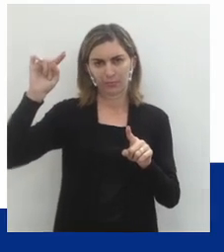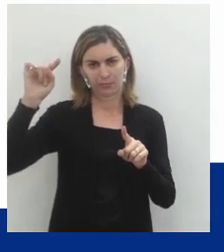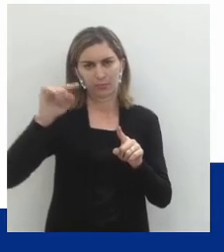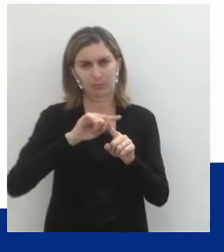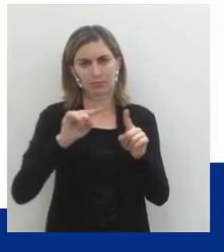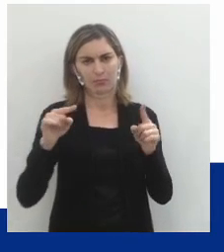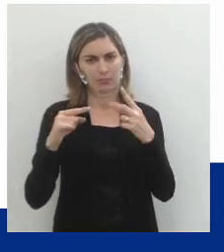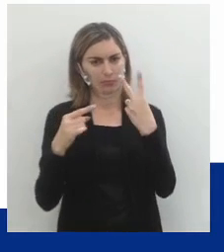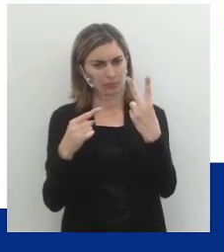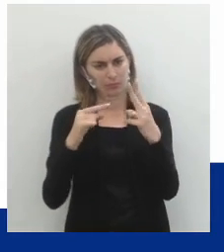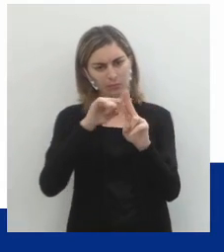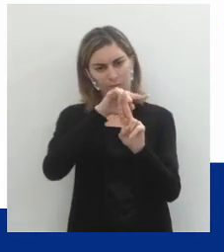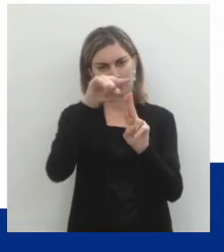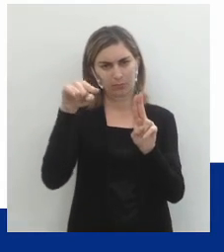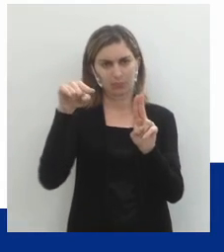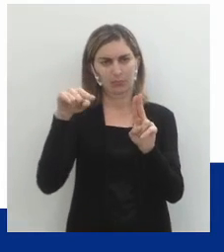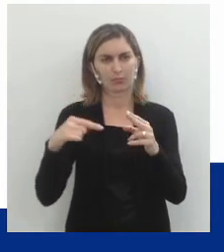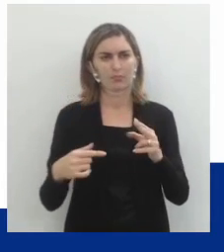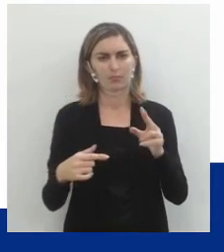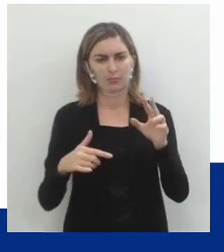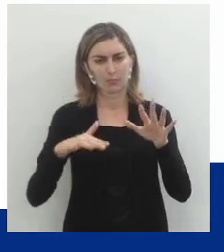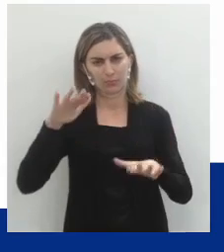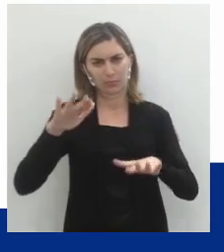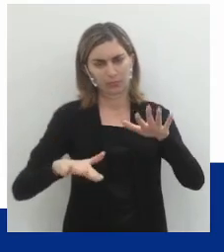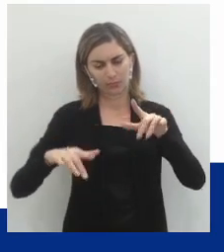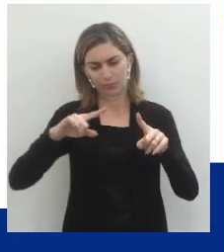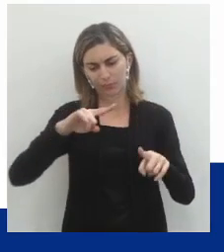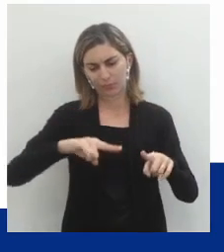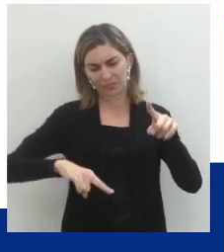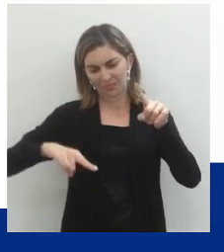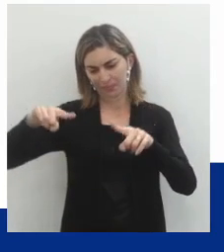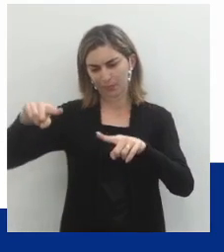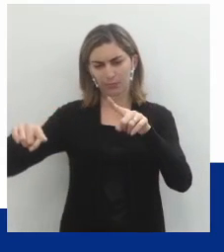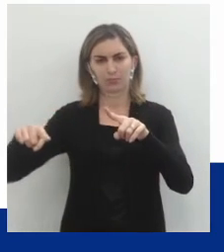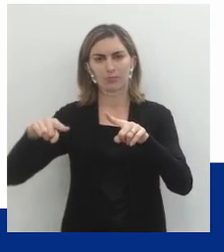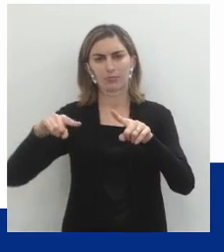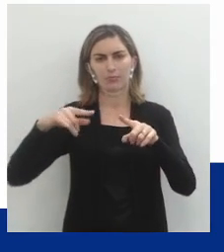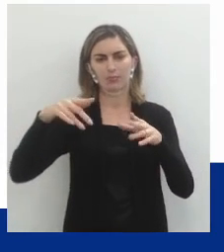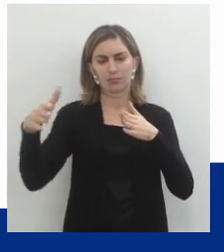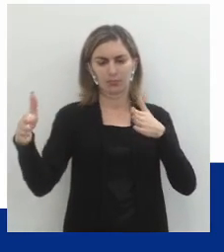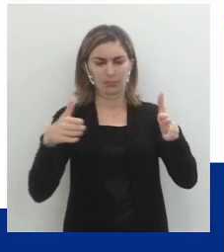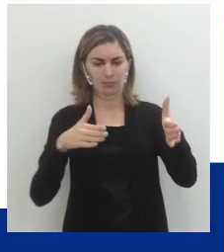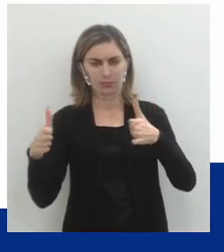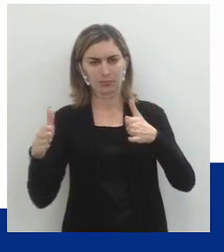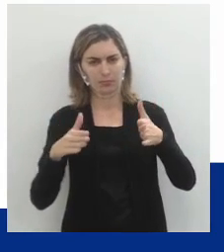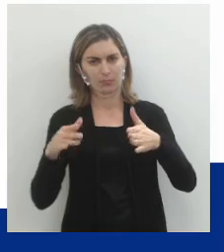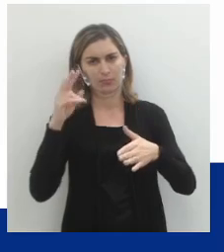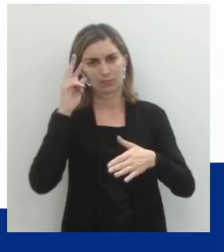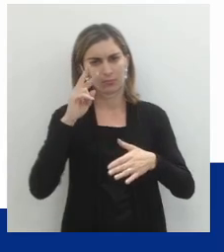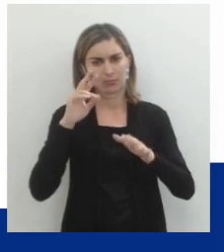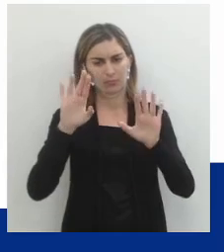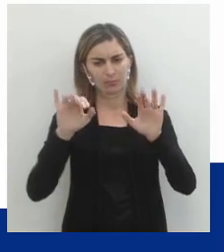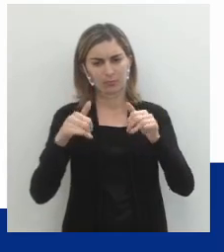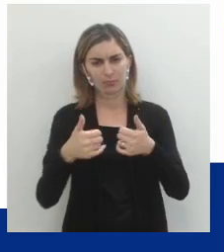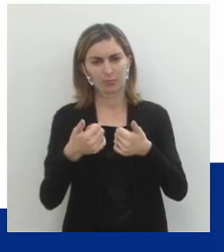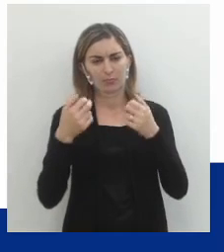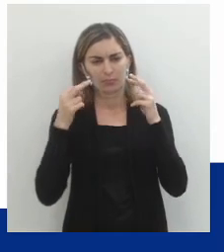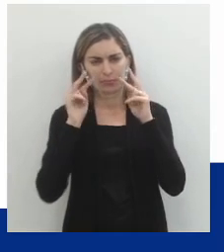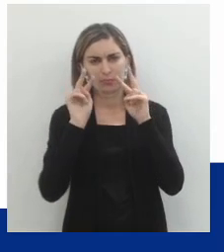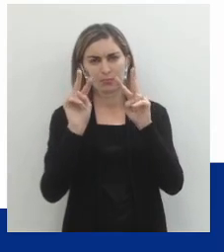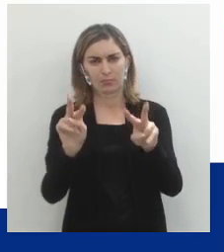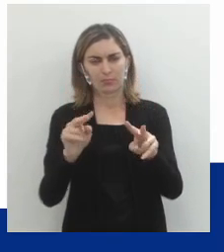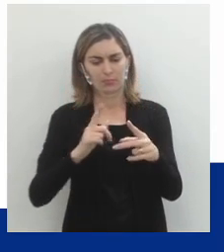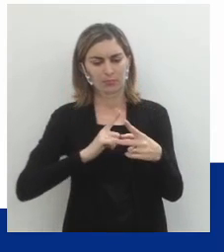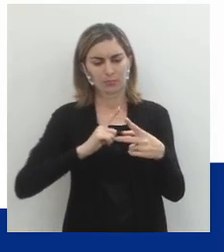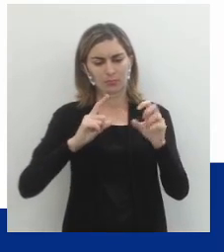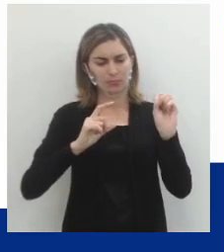chamado de 2π. Então, esse movimento da senoide é chamado de período, e você lembra bem, observe que aqui eu